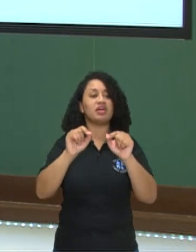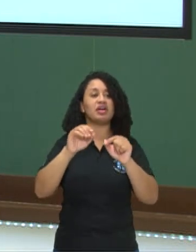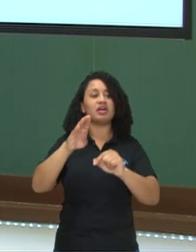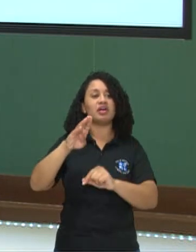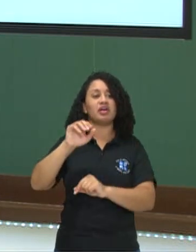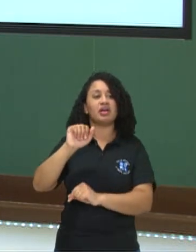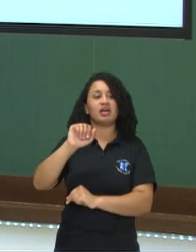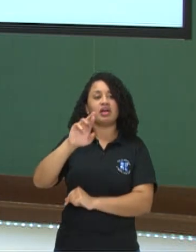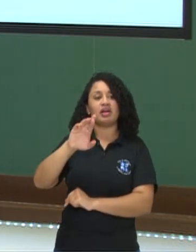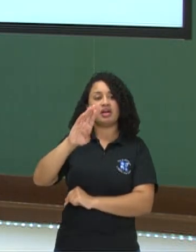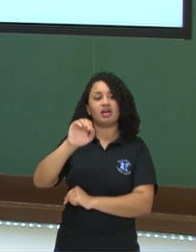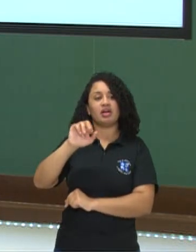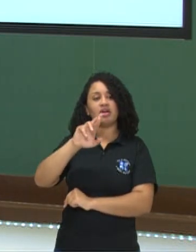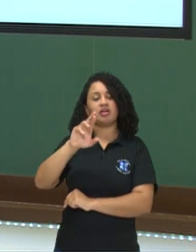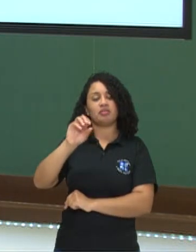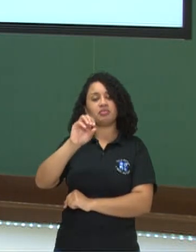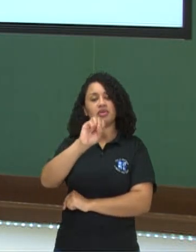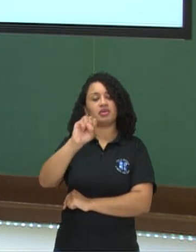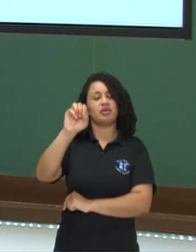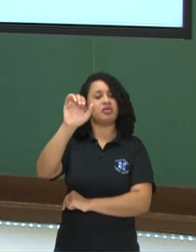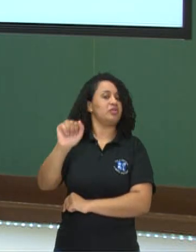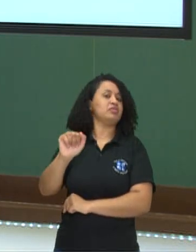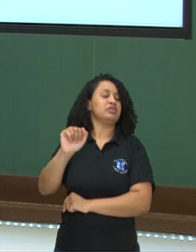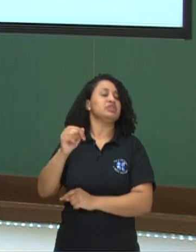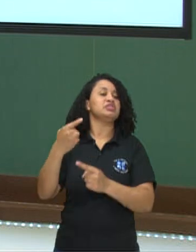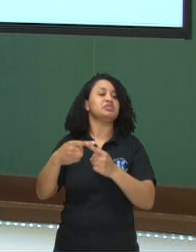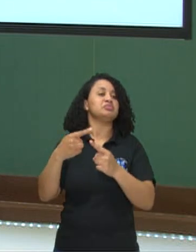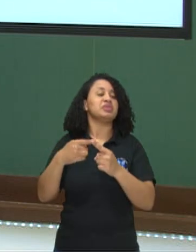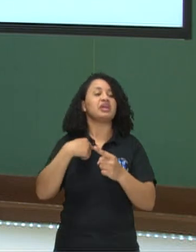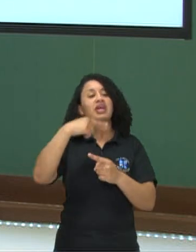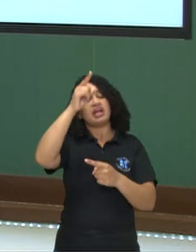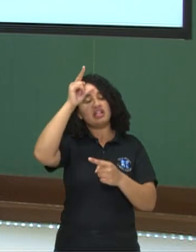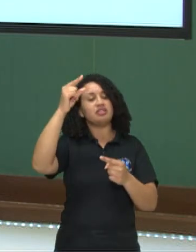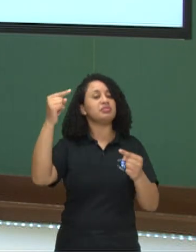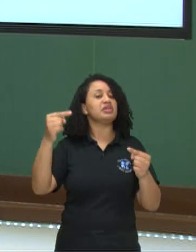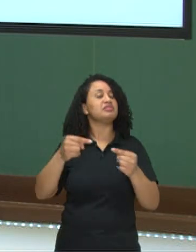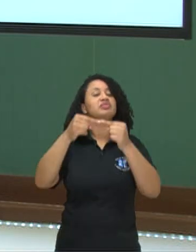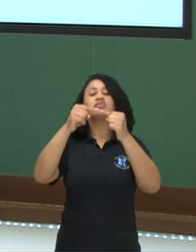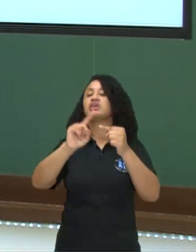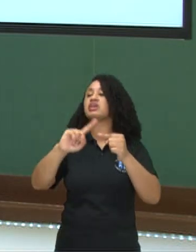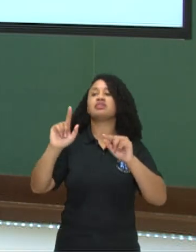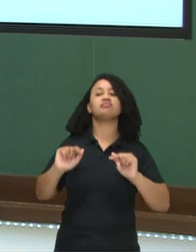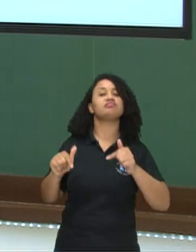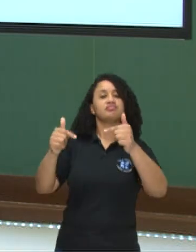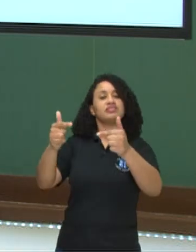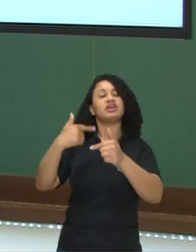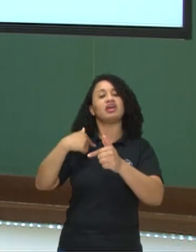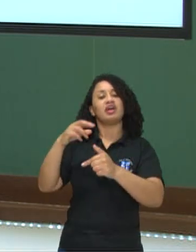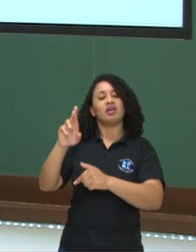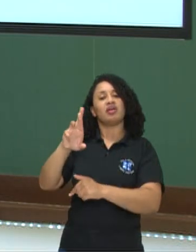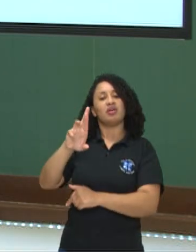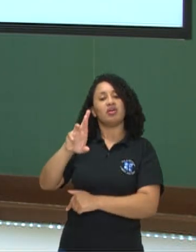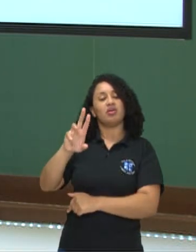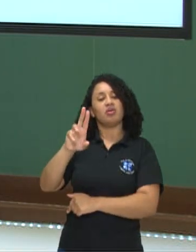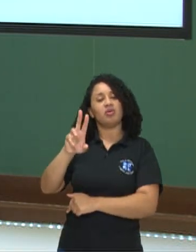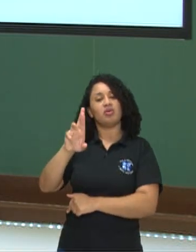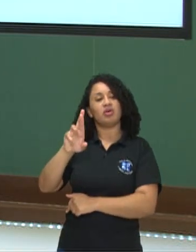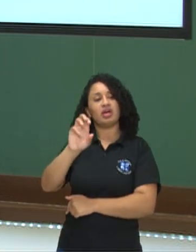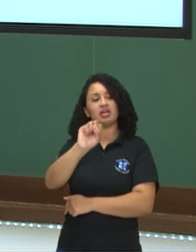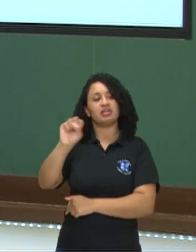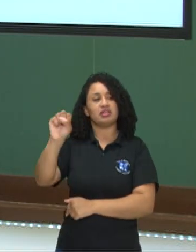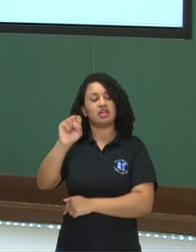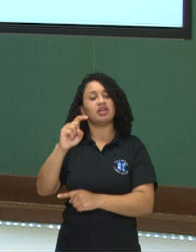Barbarossa. A Alemanha tinha um acordo de não agressão com a União Soviética, assinado lá em 23 de agosto